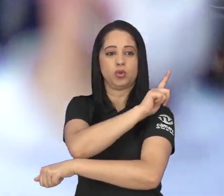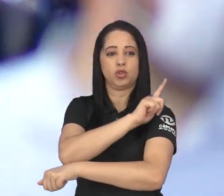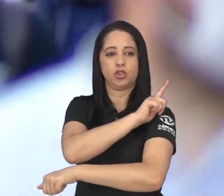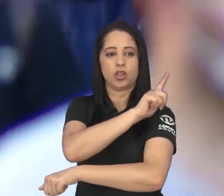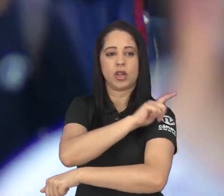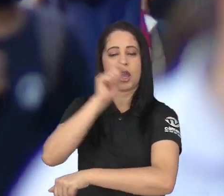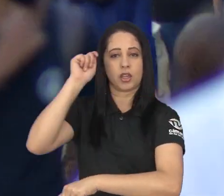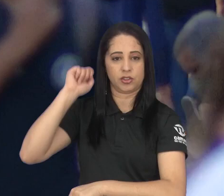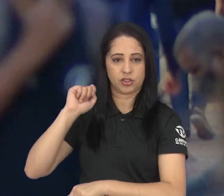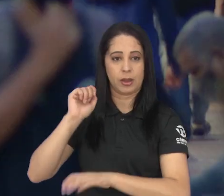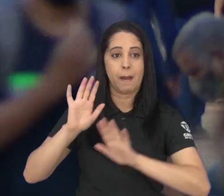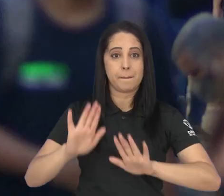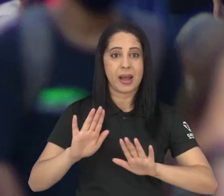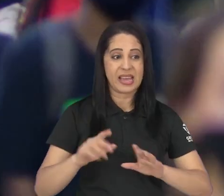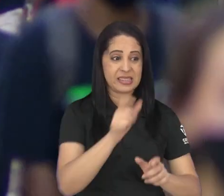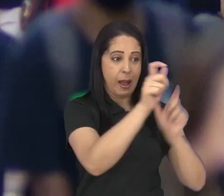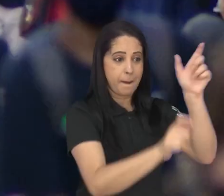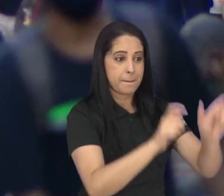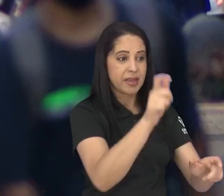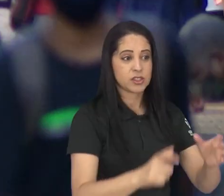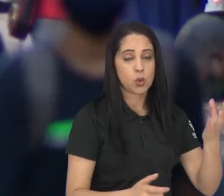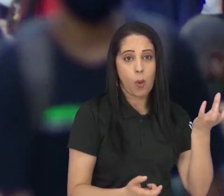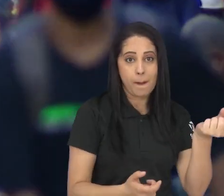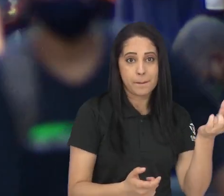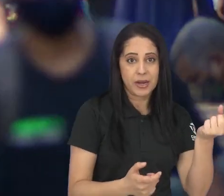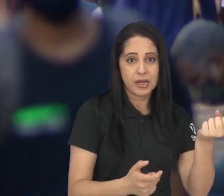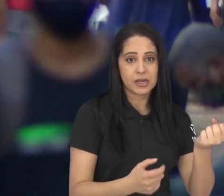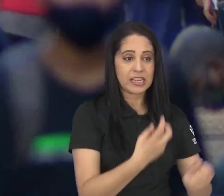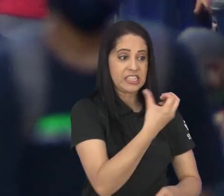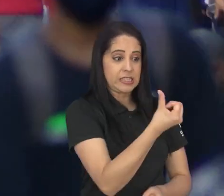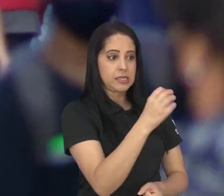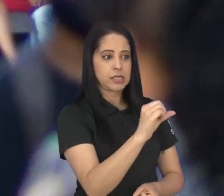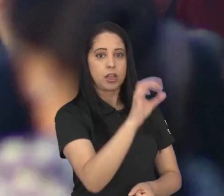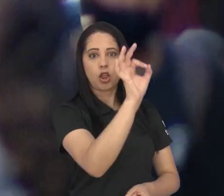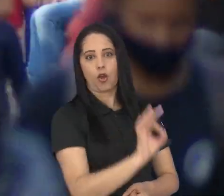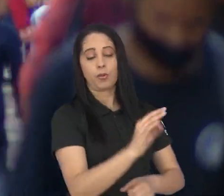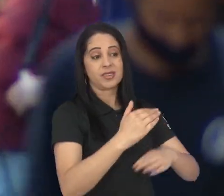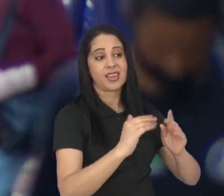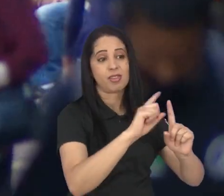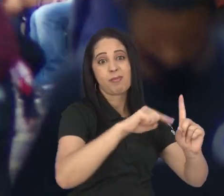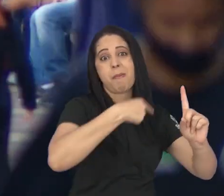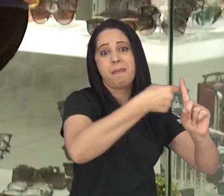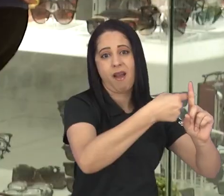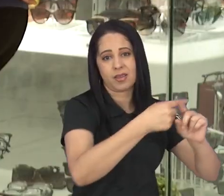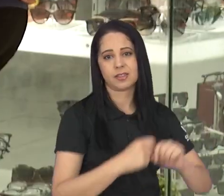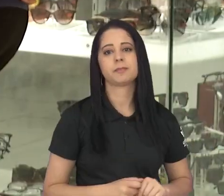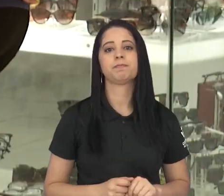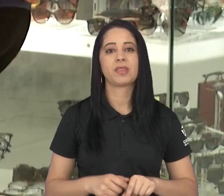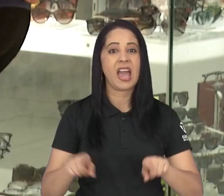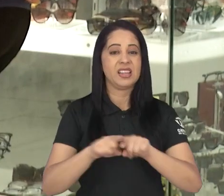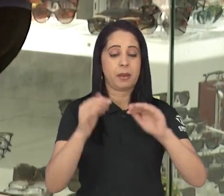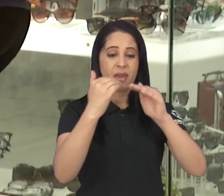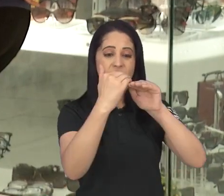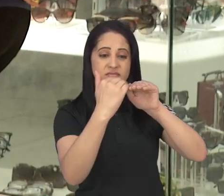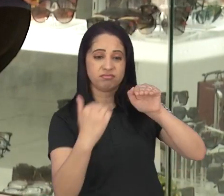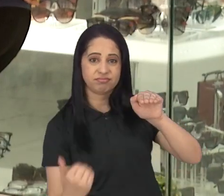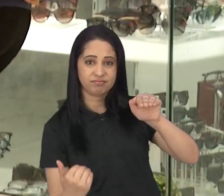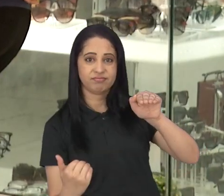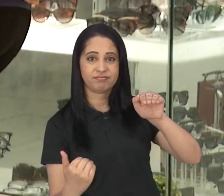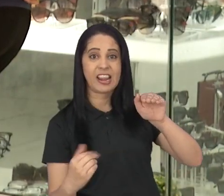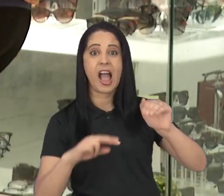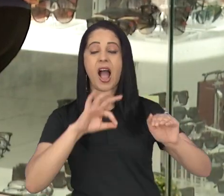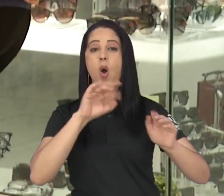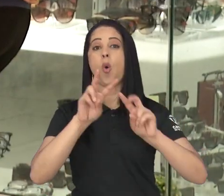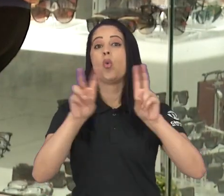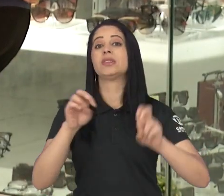por negros e pardos enquanto os brancos ocupam 69% deles a desigualdade também acontece